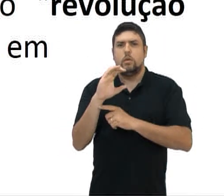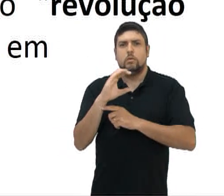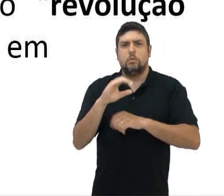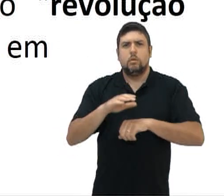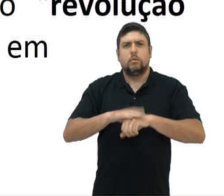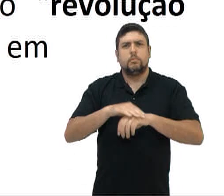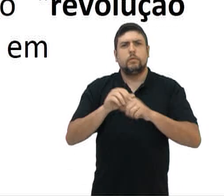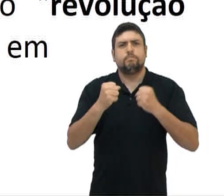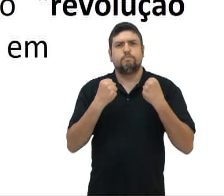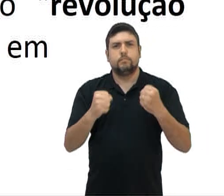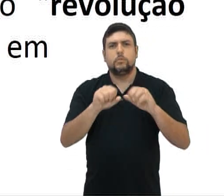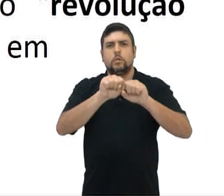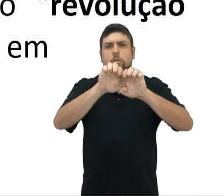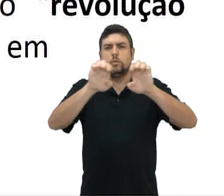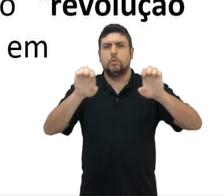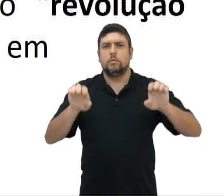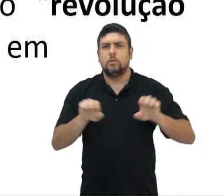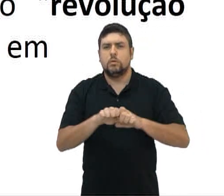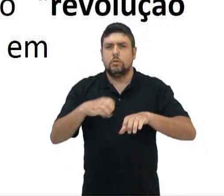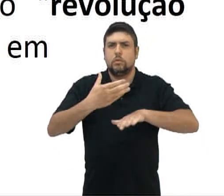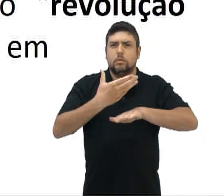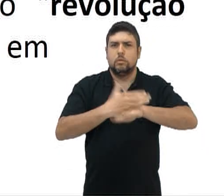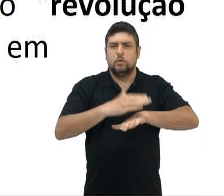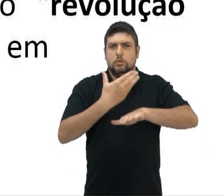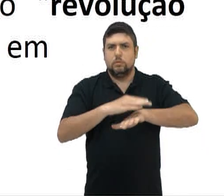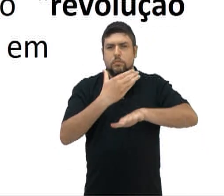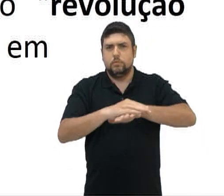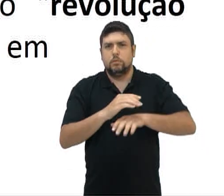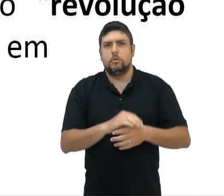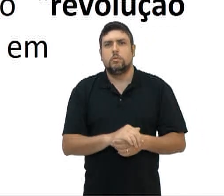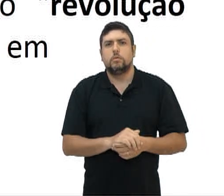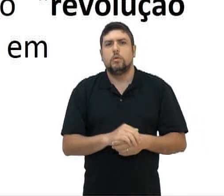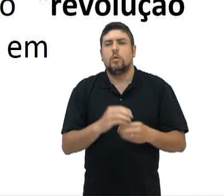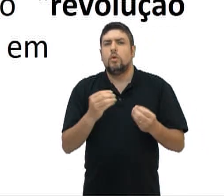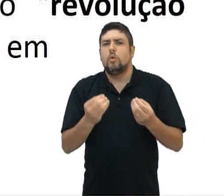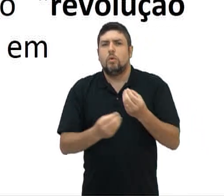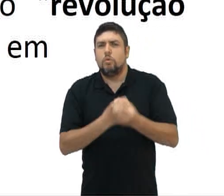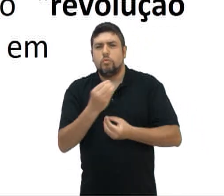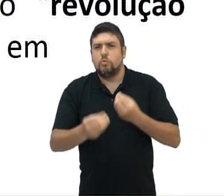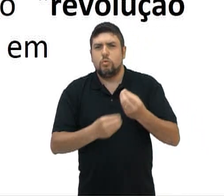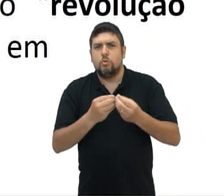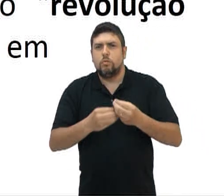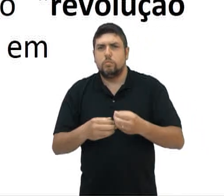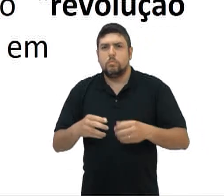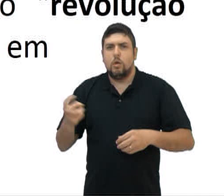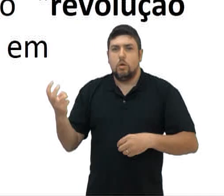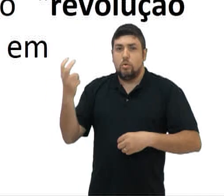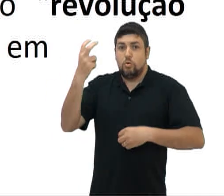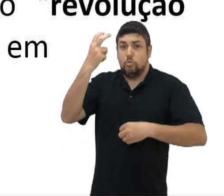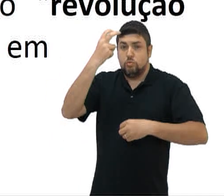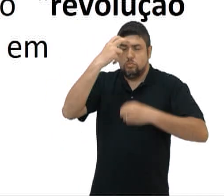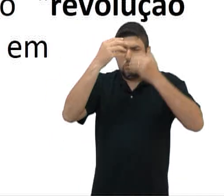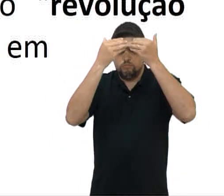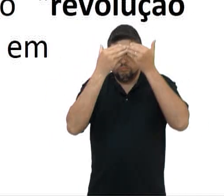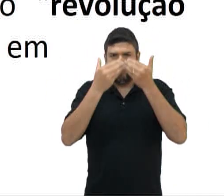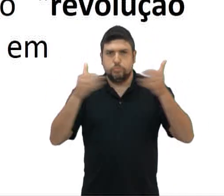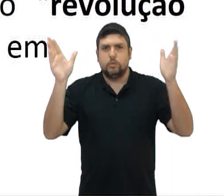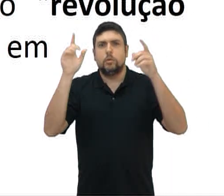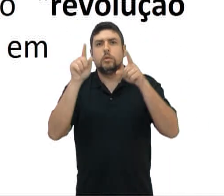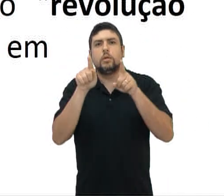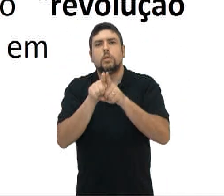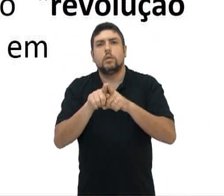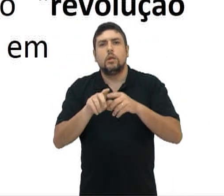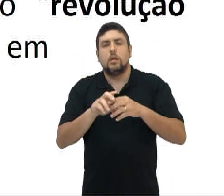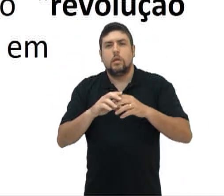As causas principais da revolução podem ser resumidas em renascimento cultural, a imprensa, a reforma e o